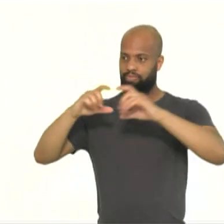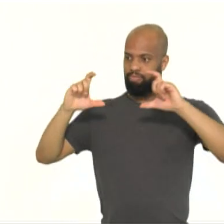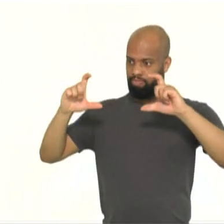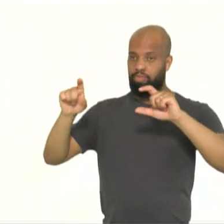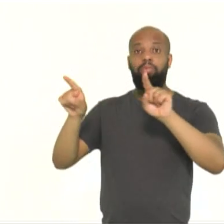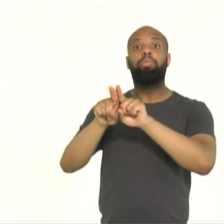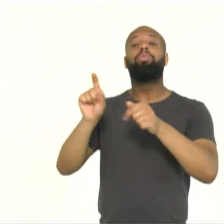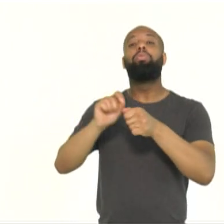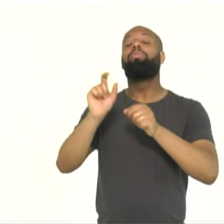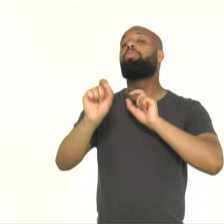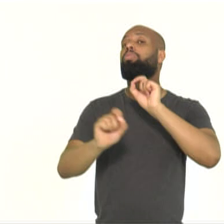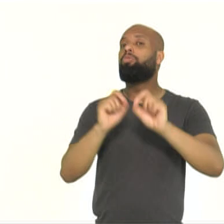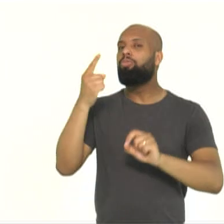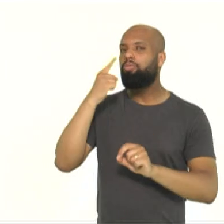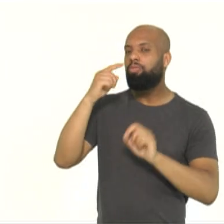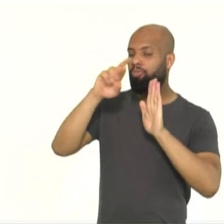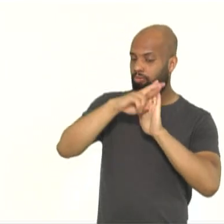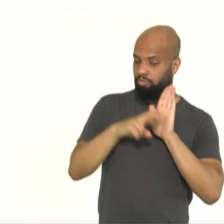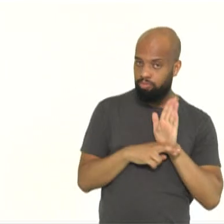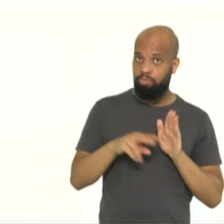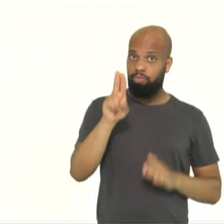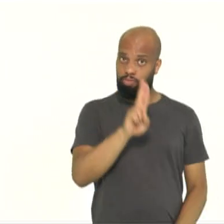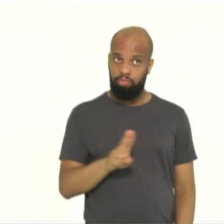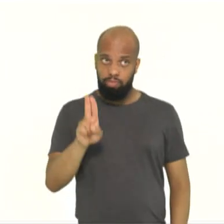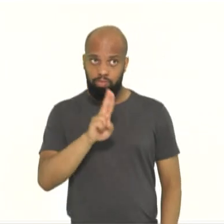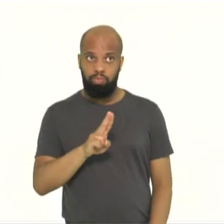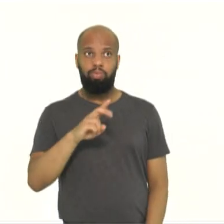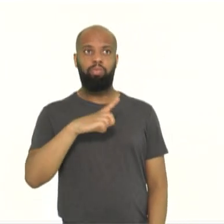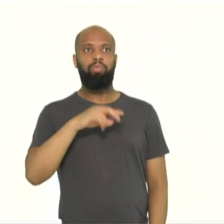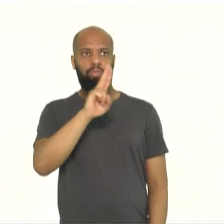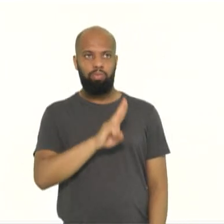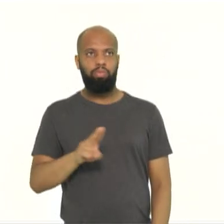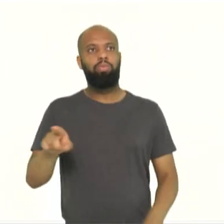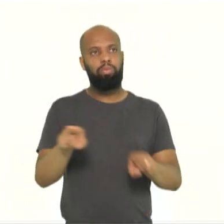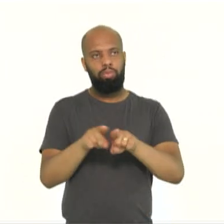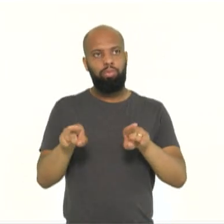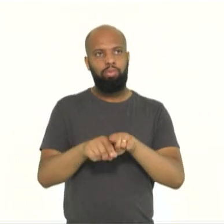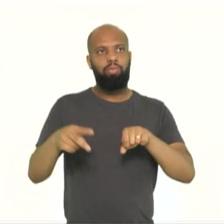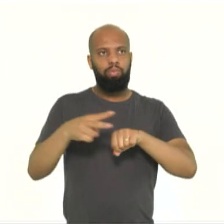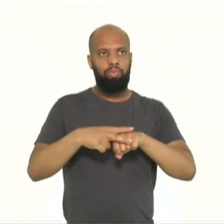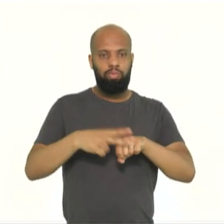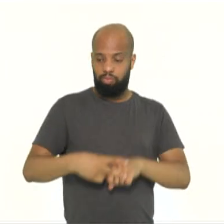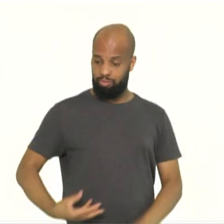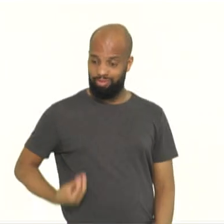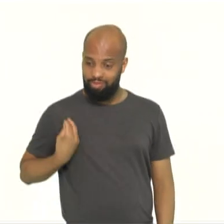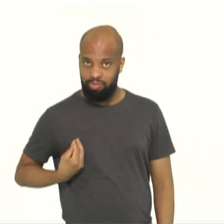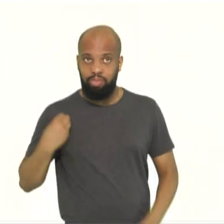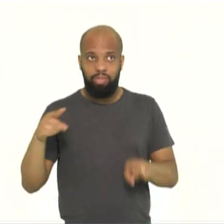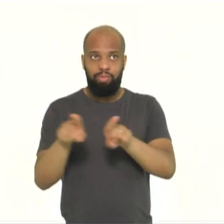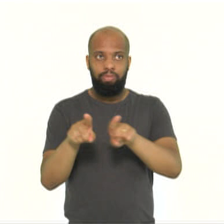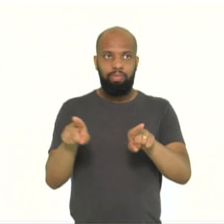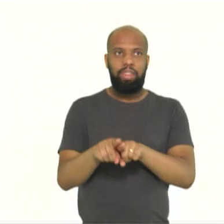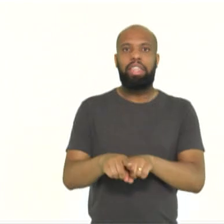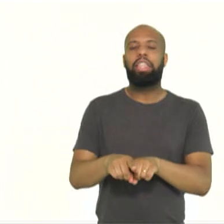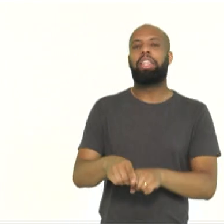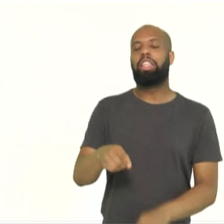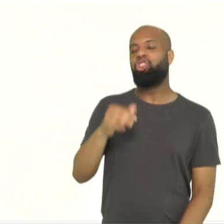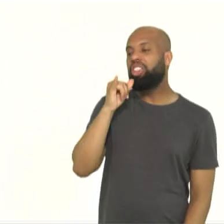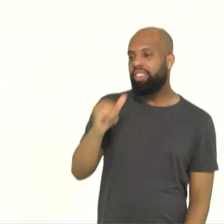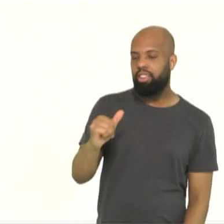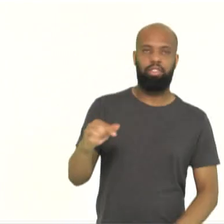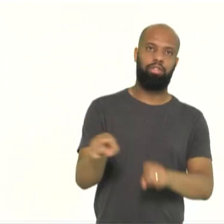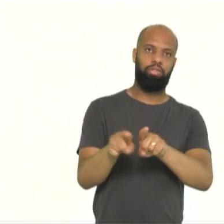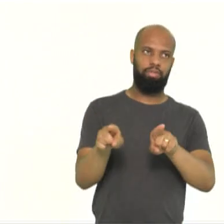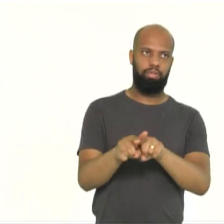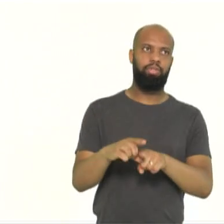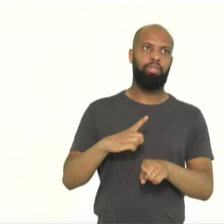chicas, ler, você vai usar aí os verbos, tá bien? Estar e decir, dizer no